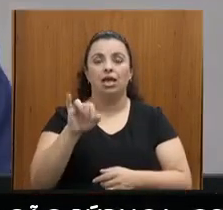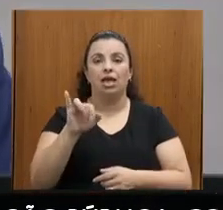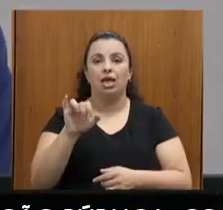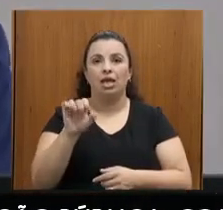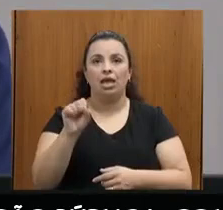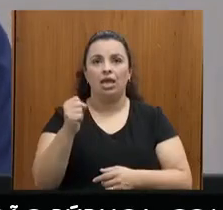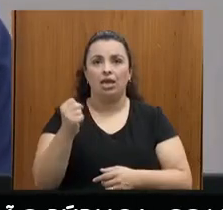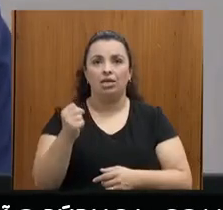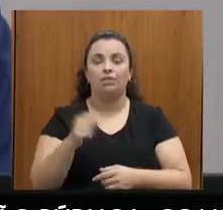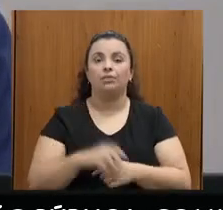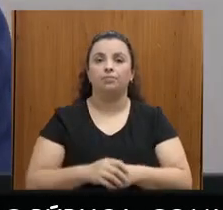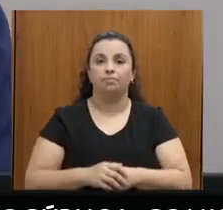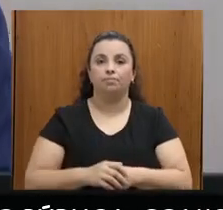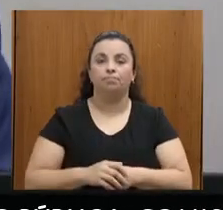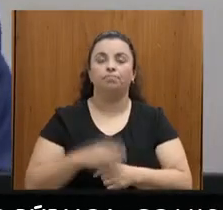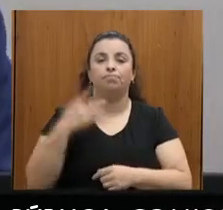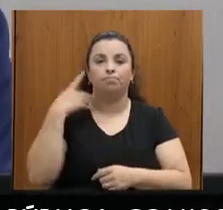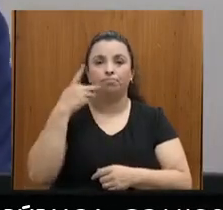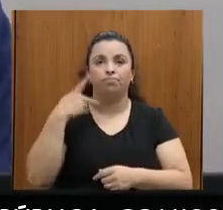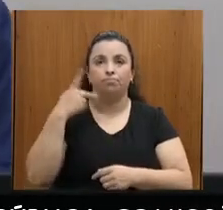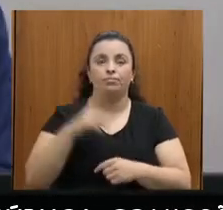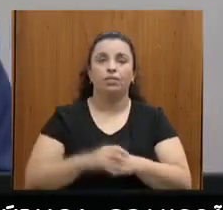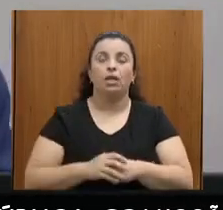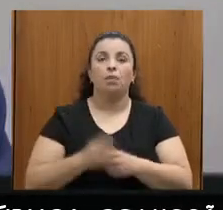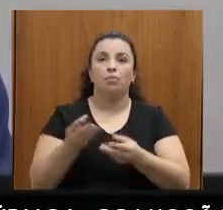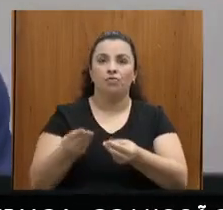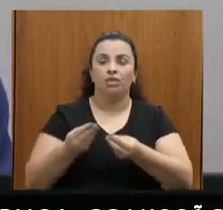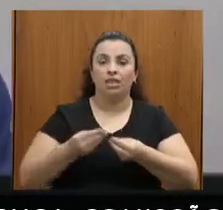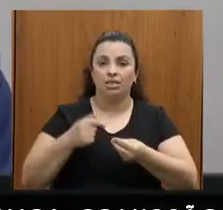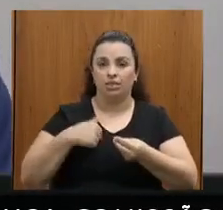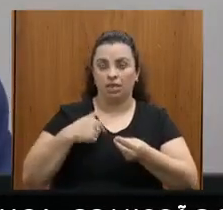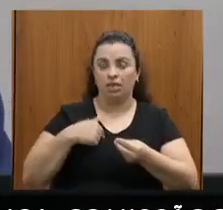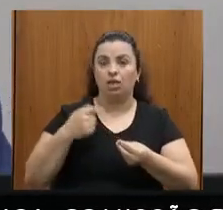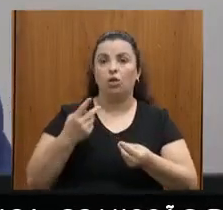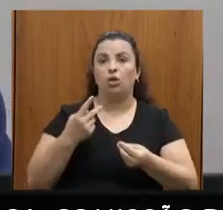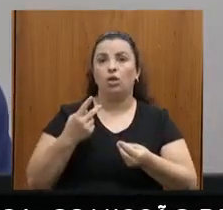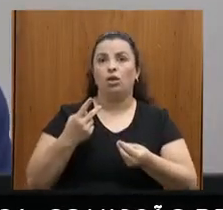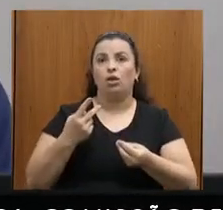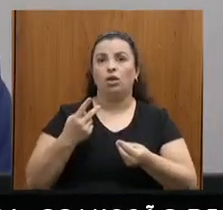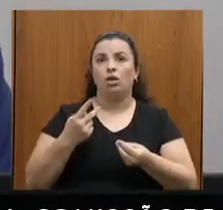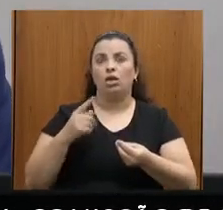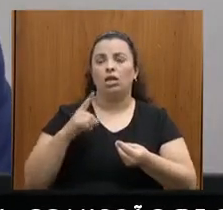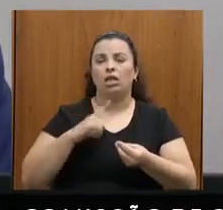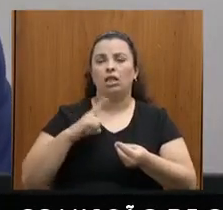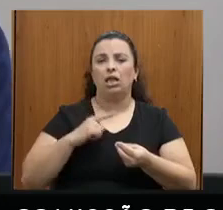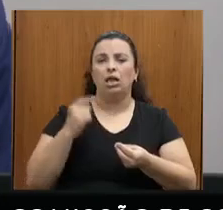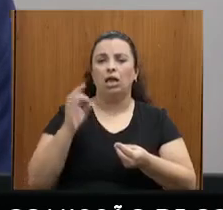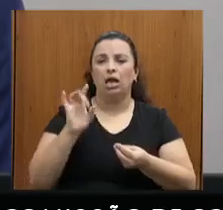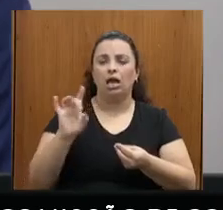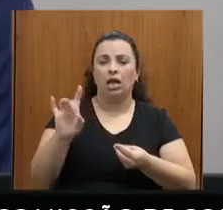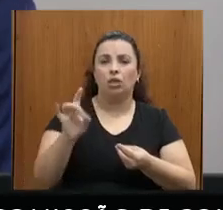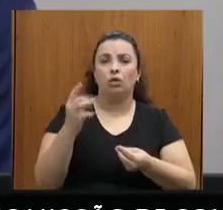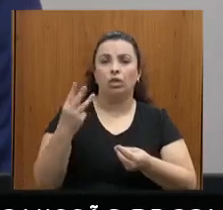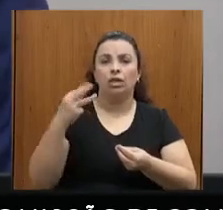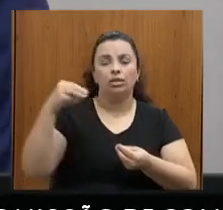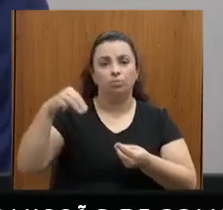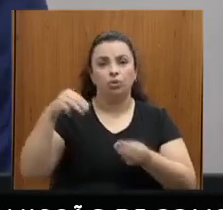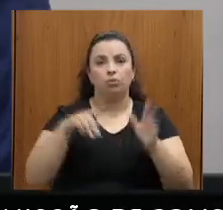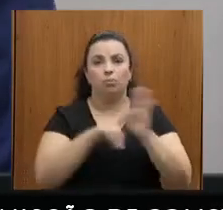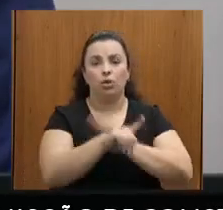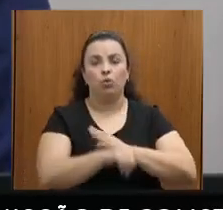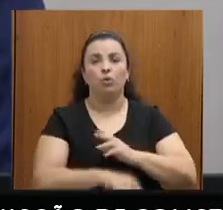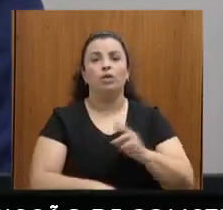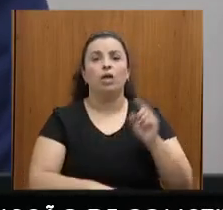aqui, até pela experiência das duas semanas de trabalho aqui já da Assembleia fiscaliza, três minutos para a pergunta do deputado, três minutos para o secretário ou